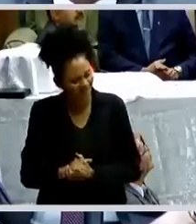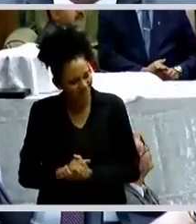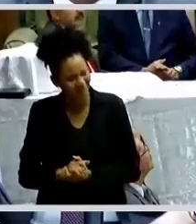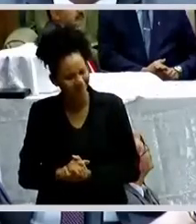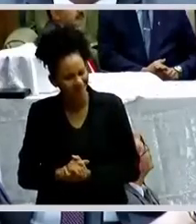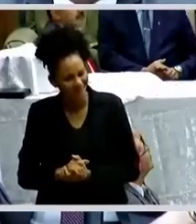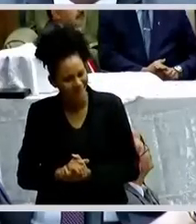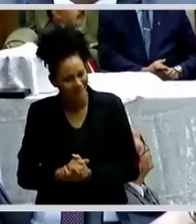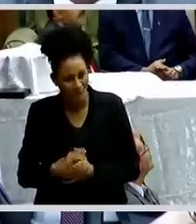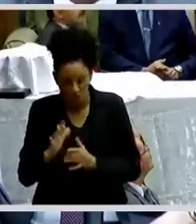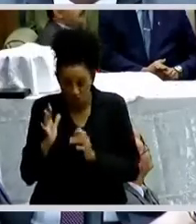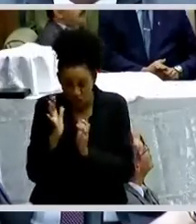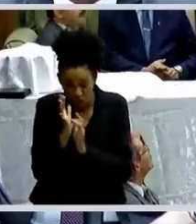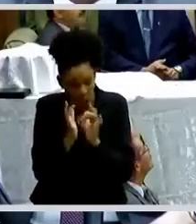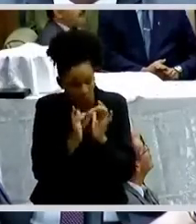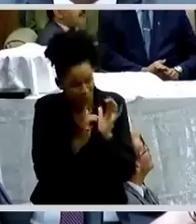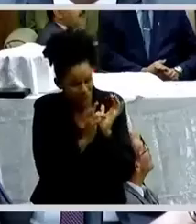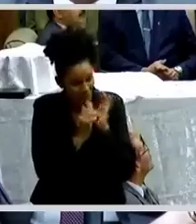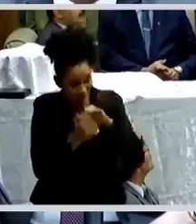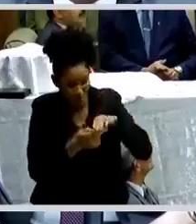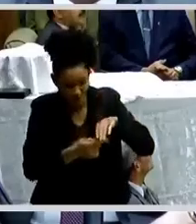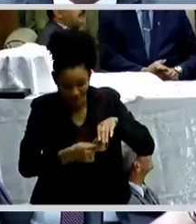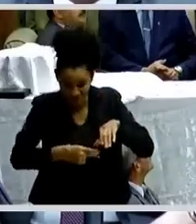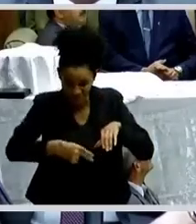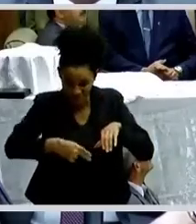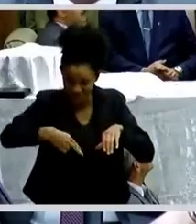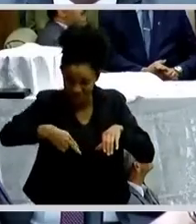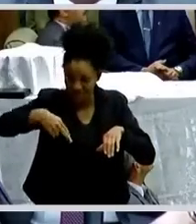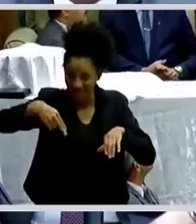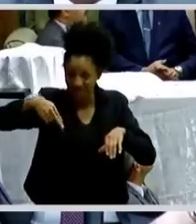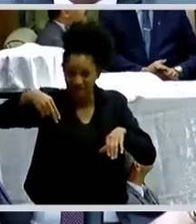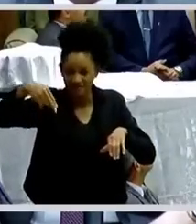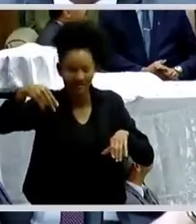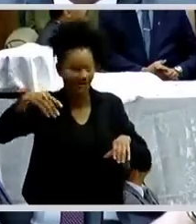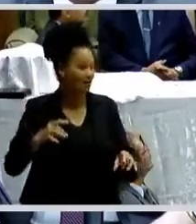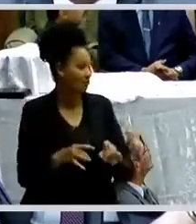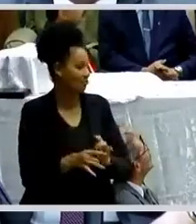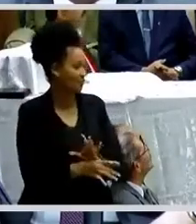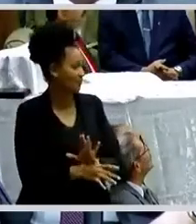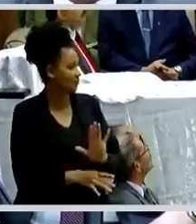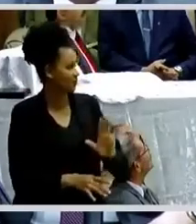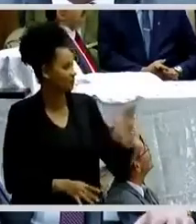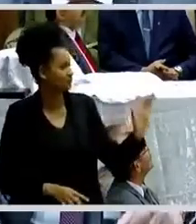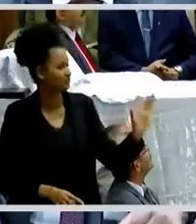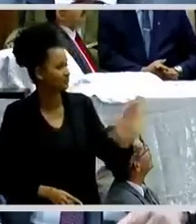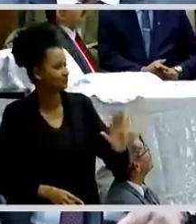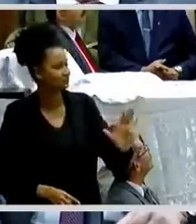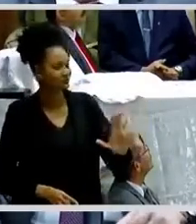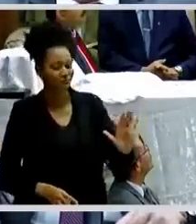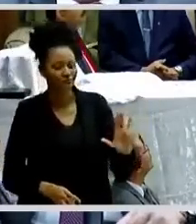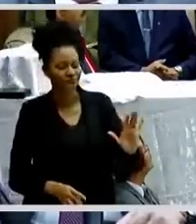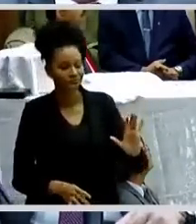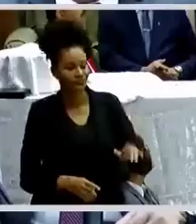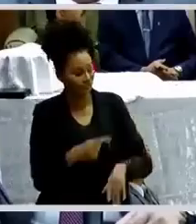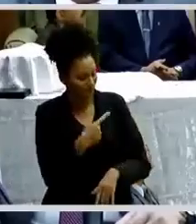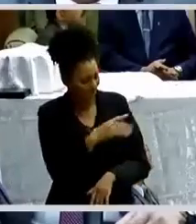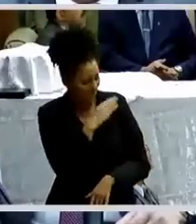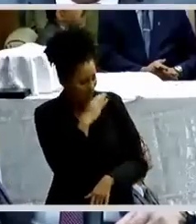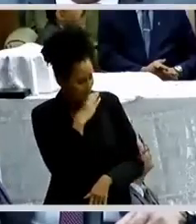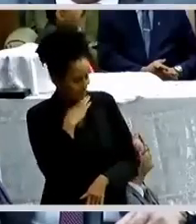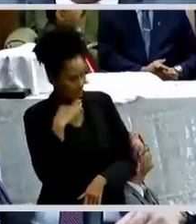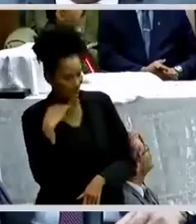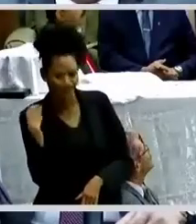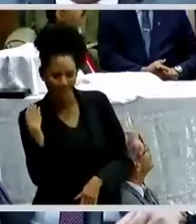É que quando Jesus ressuscitou, a notícia era: acabou, vi. A notícia era: tu ainda está morto para